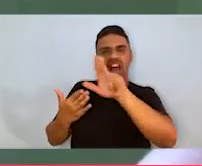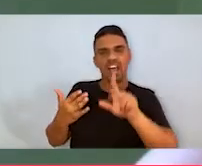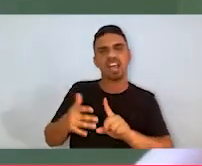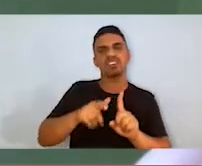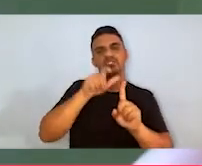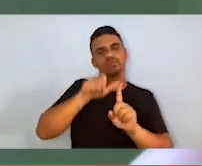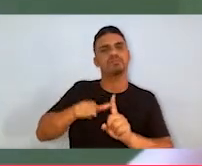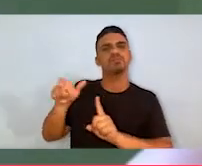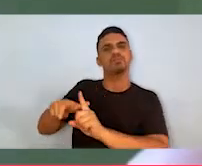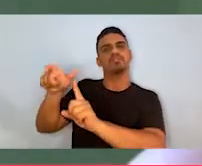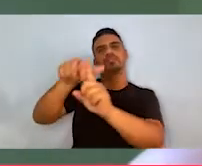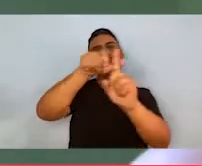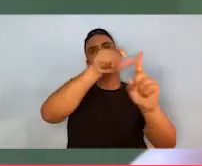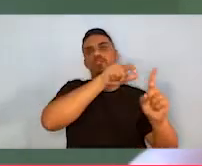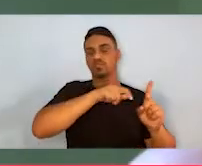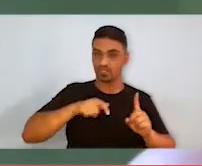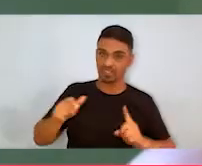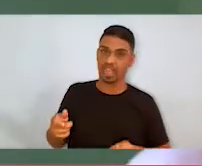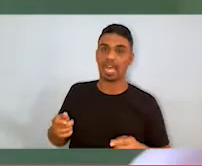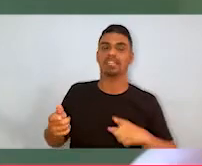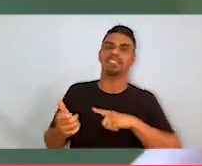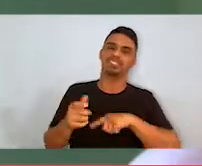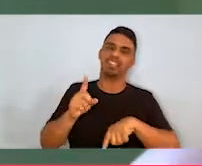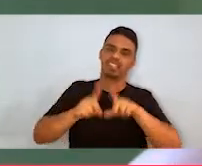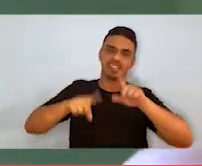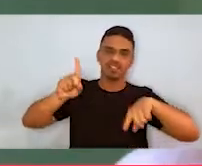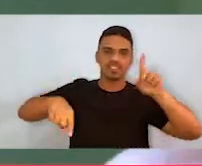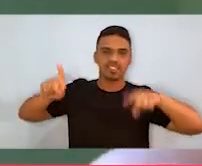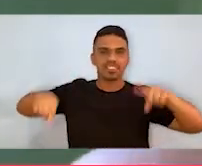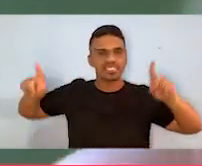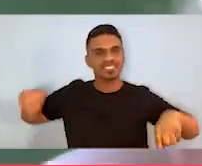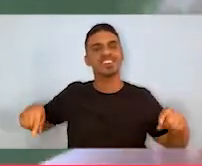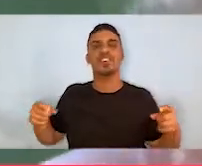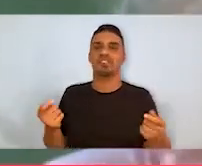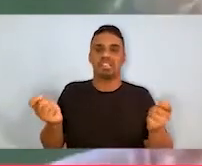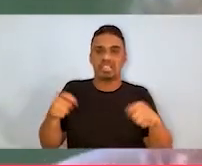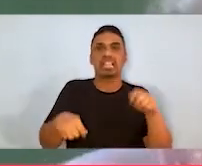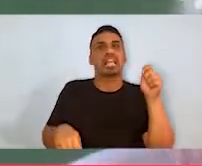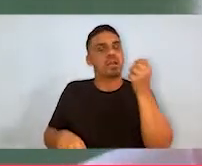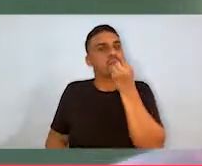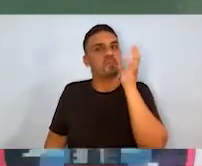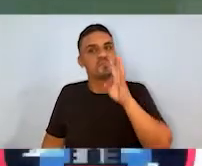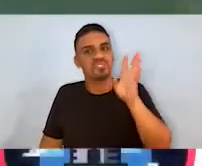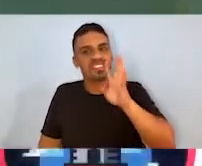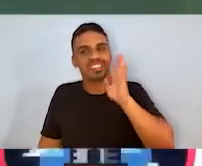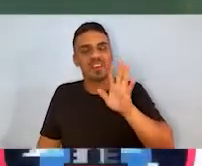monte de personagens, de repente, dá até variações, dá para fazer uma coisa muito bacana.